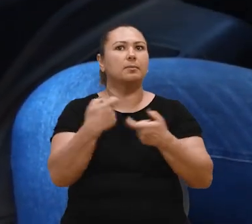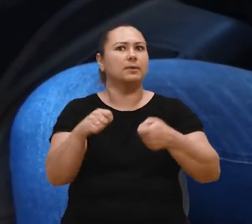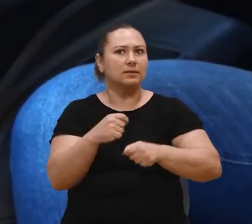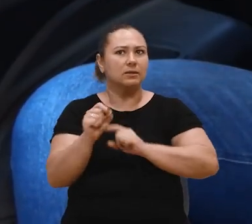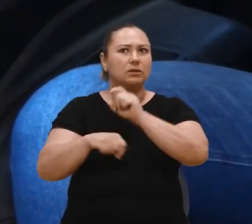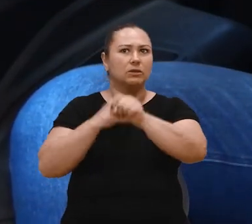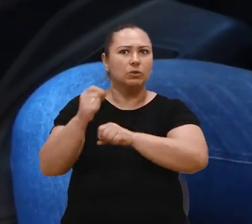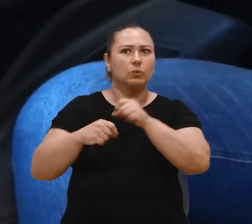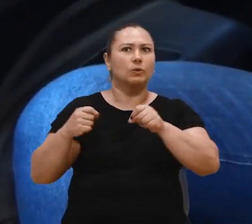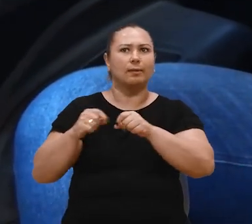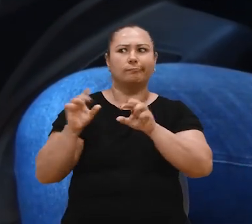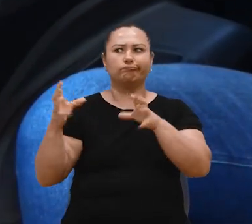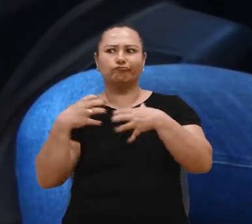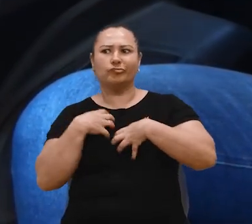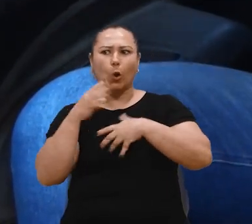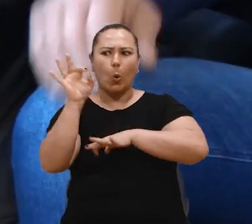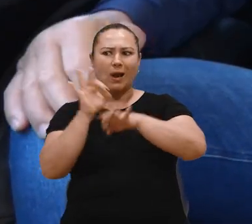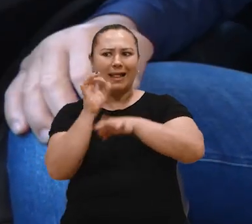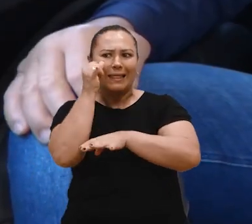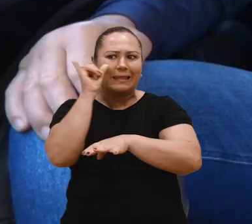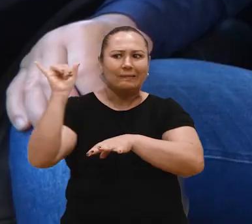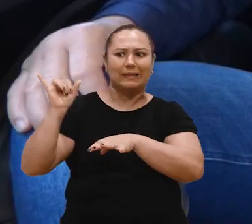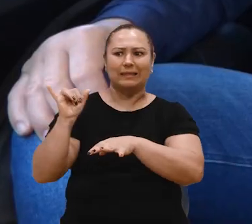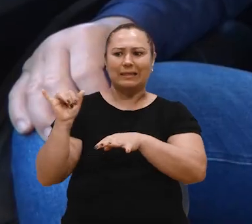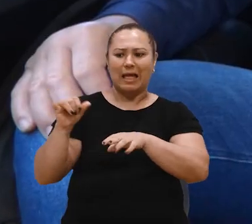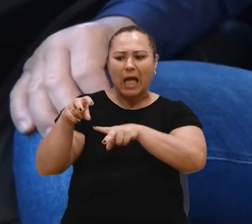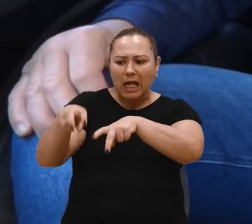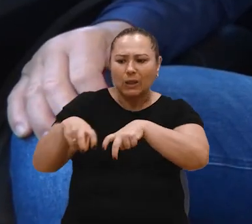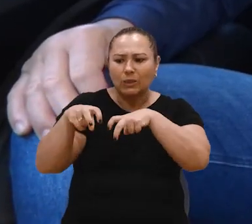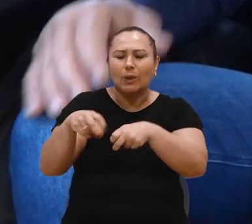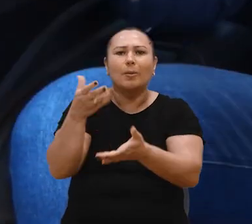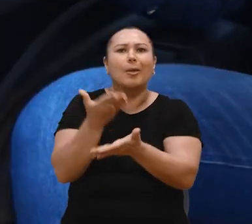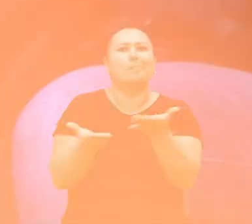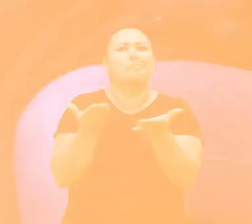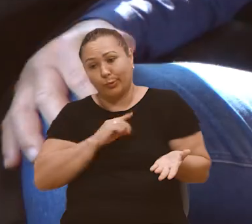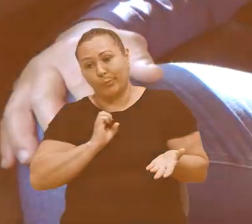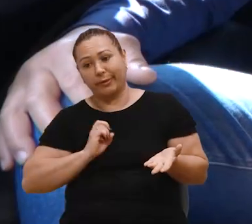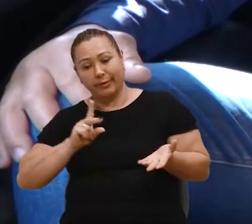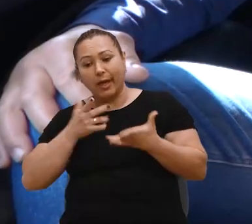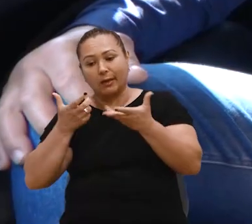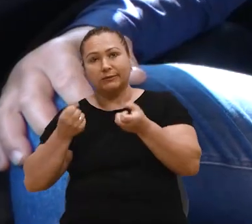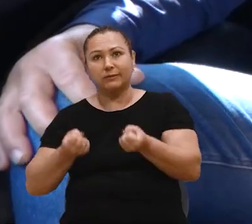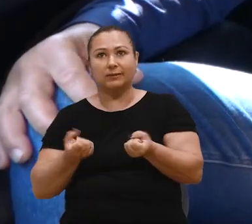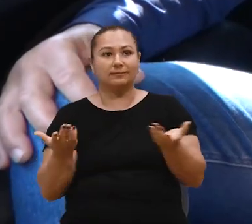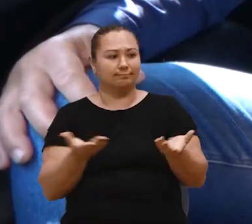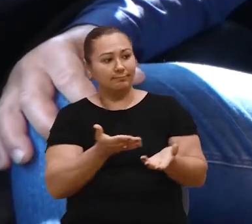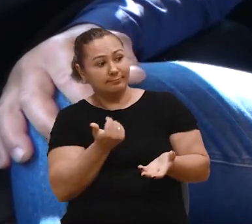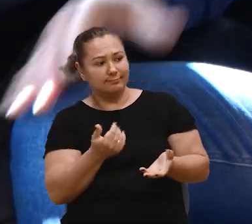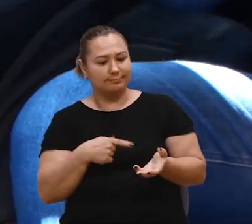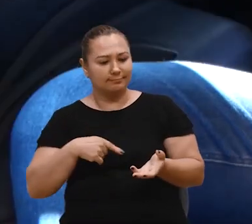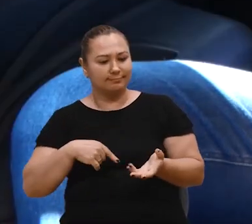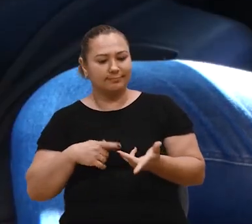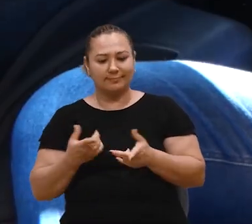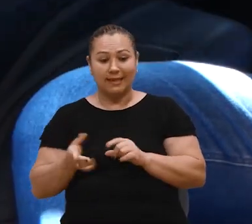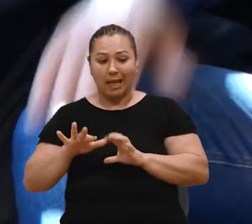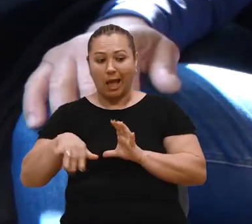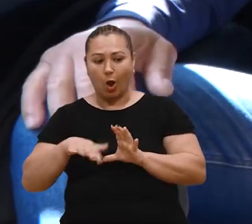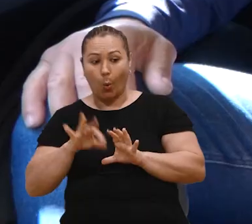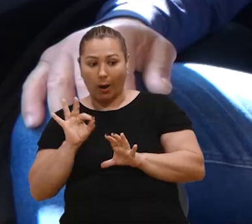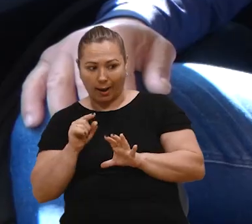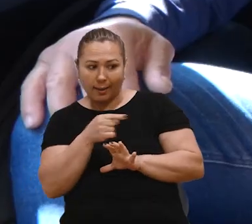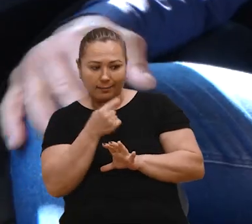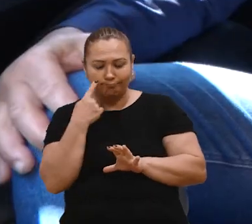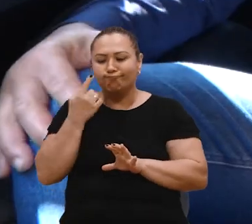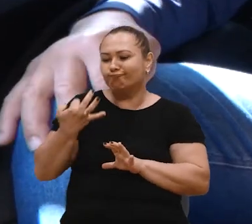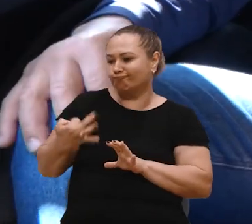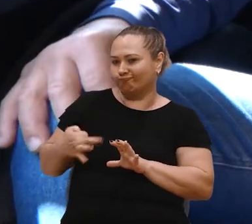instalado o sistema antigranizo para evitar que os agricultores percam a sua safra. Vereador, bora para a urna? Essa aqui por enquanto.